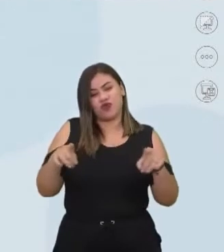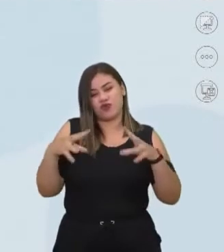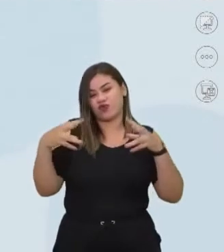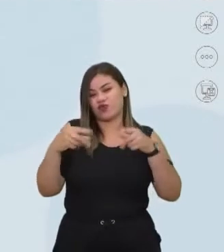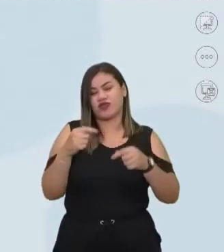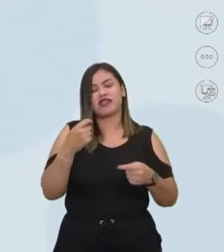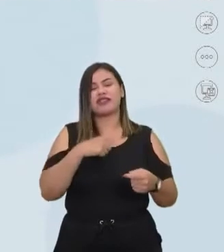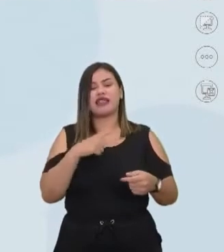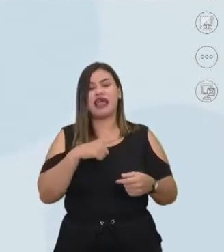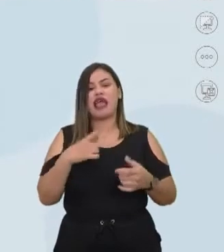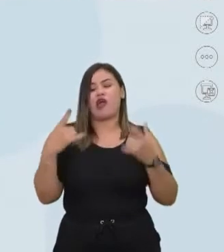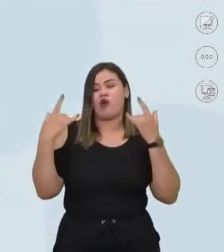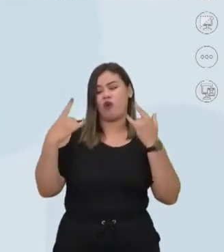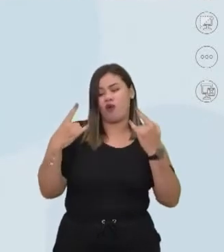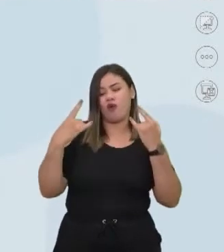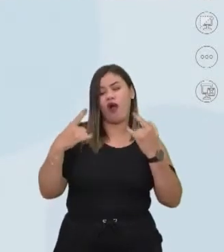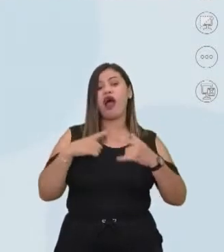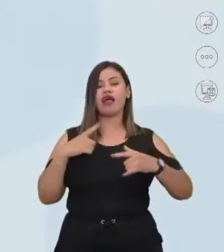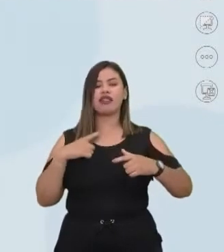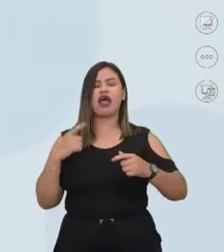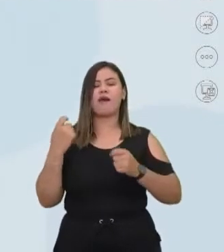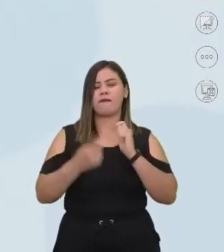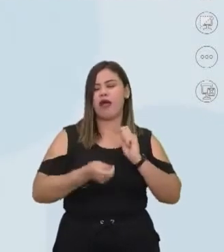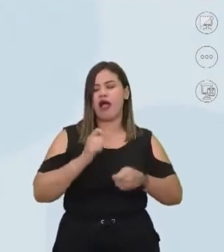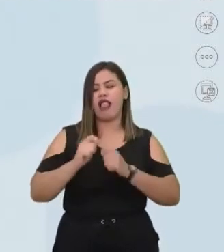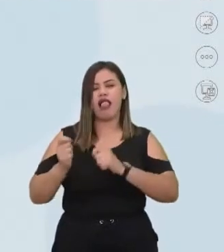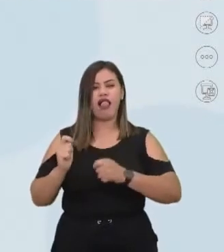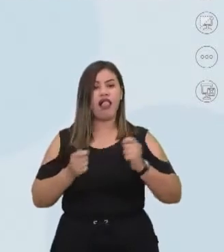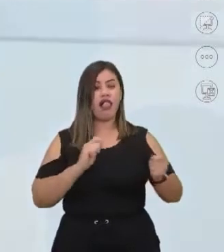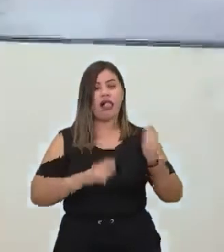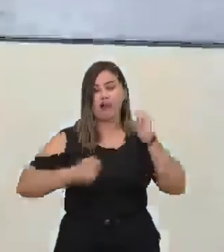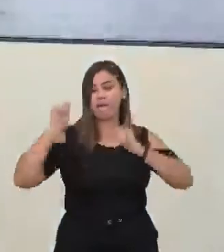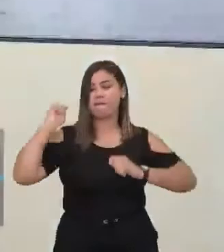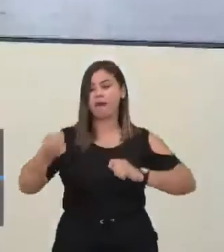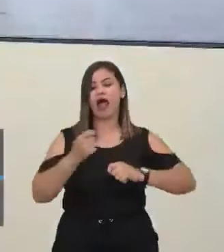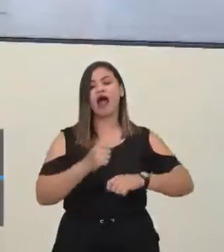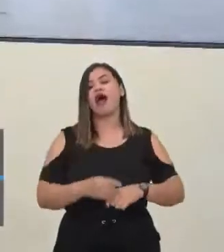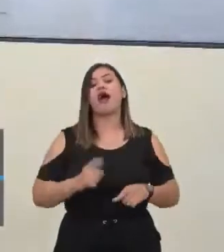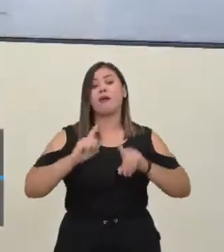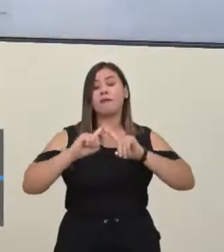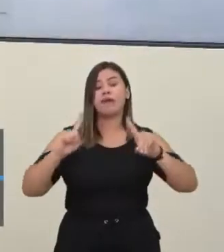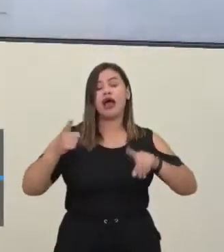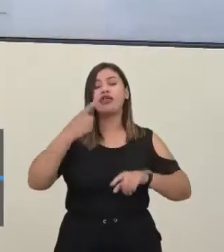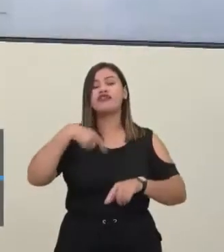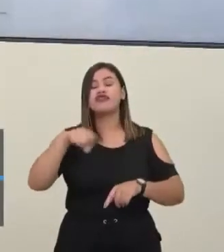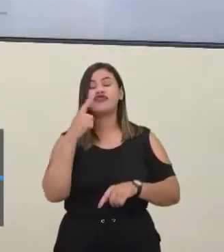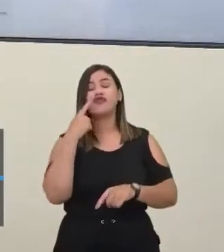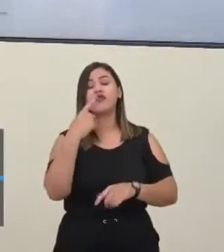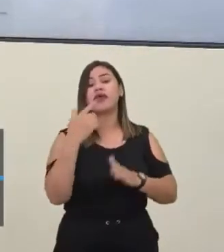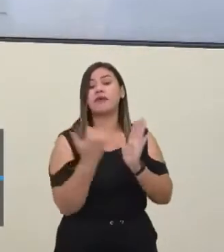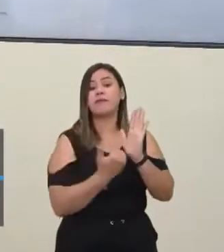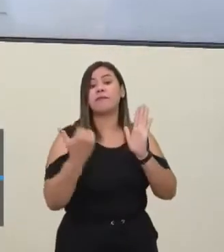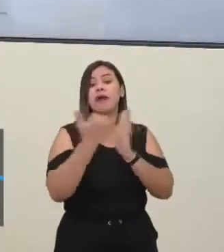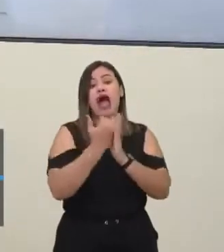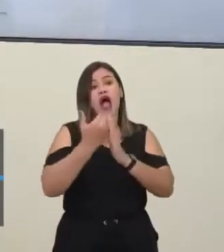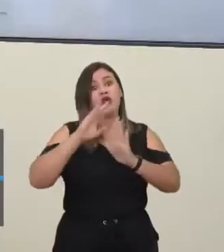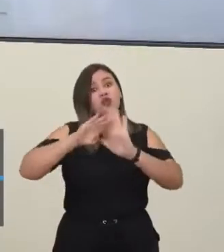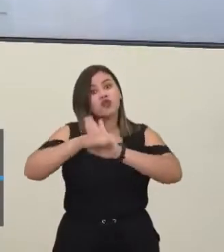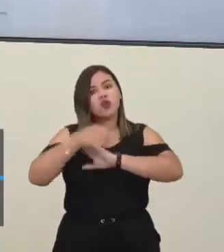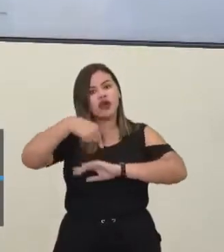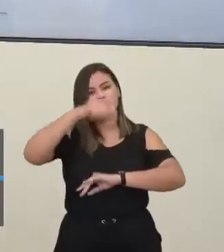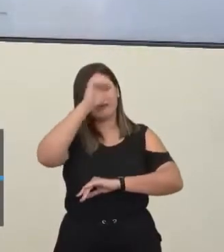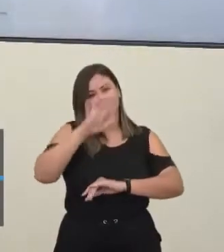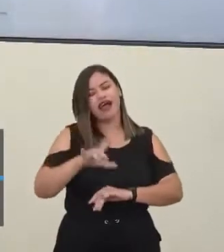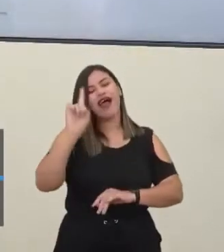bateria de rock também é um instrumento de percussão. Porém, a gente vê muito mais, né, assim, mais popular aqui no Brasil, a gente